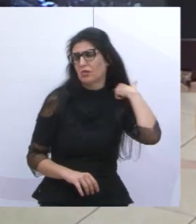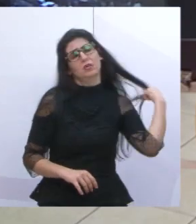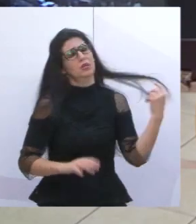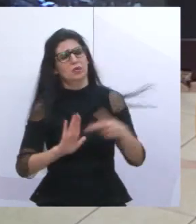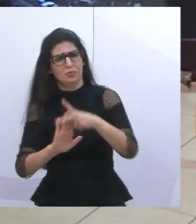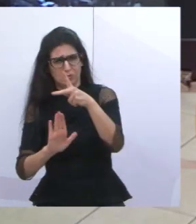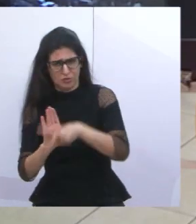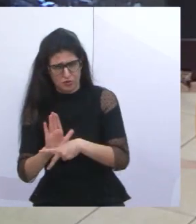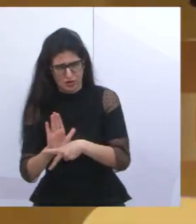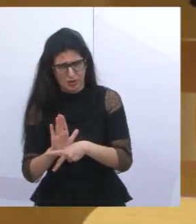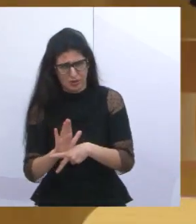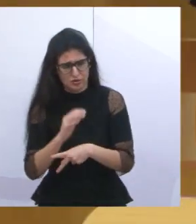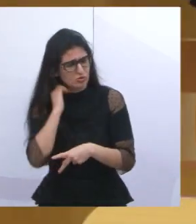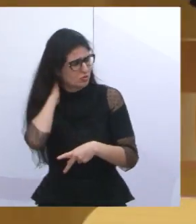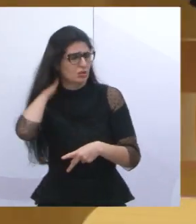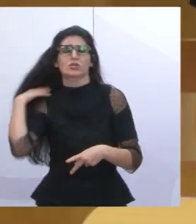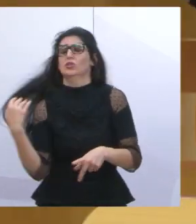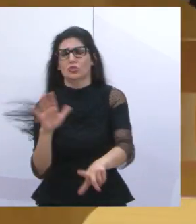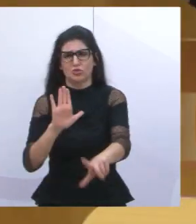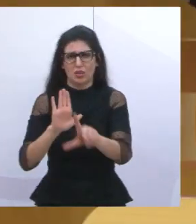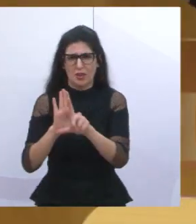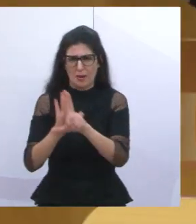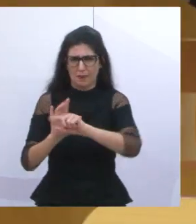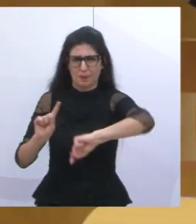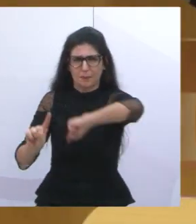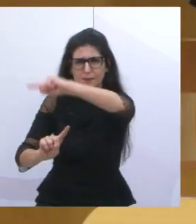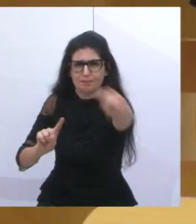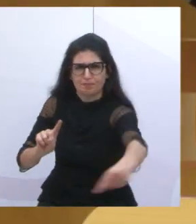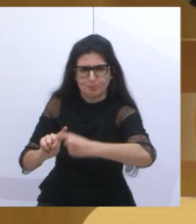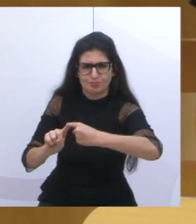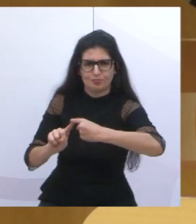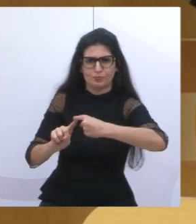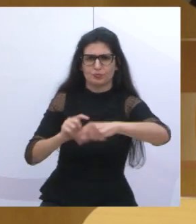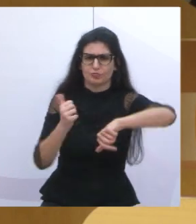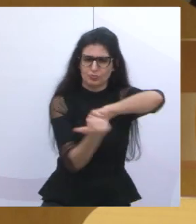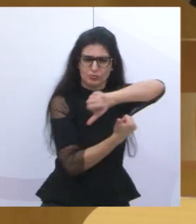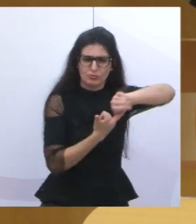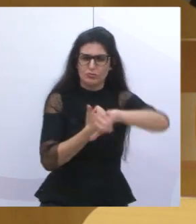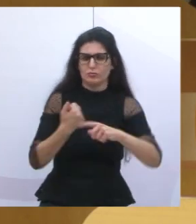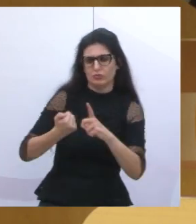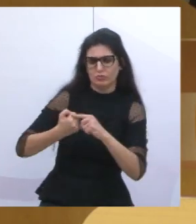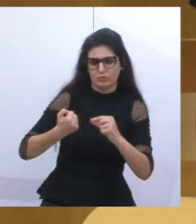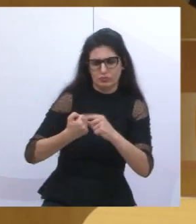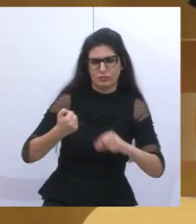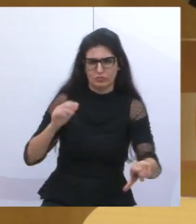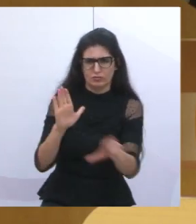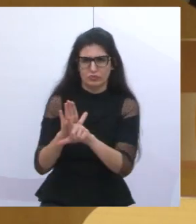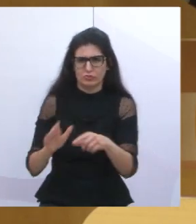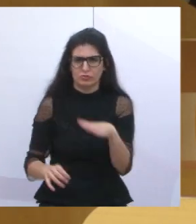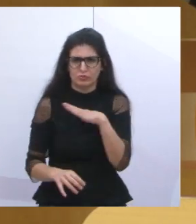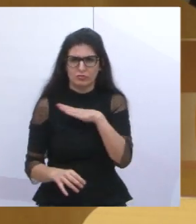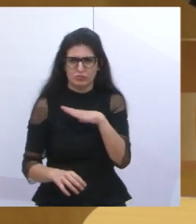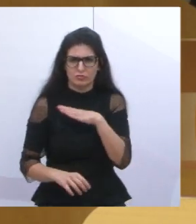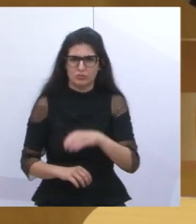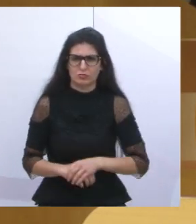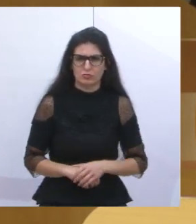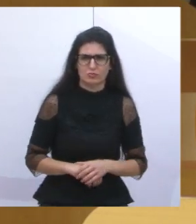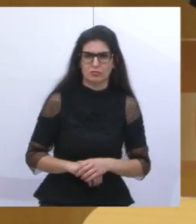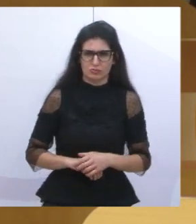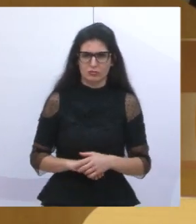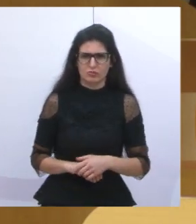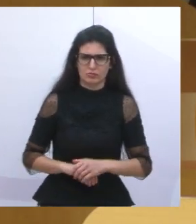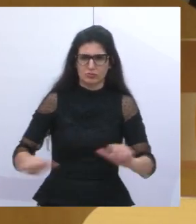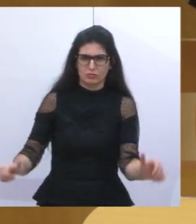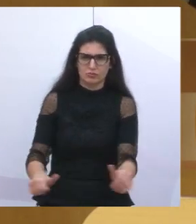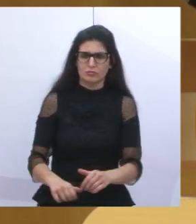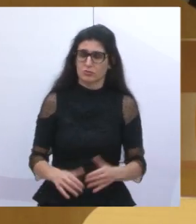projeto de lei tem como objetivo alterar alguns artigos da legislação municipal vigente,